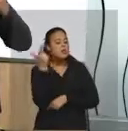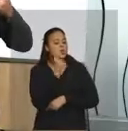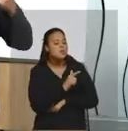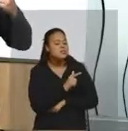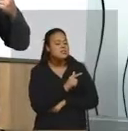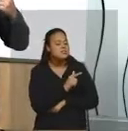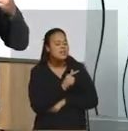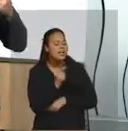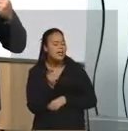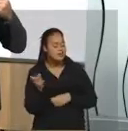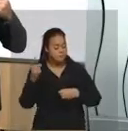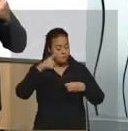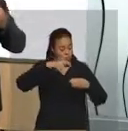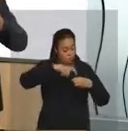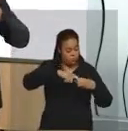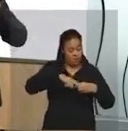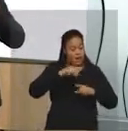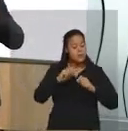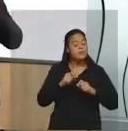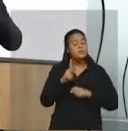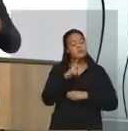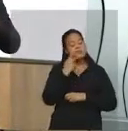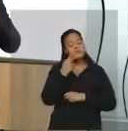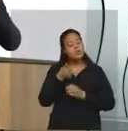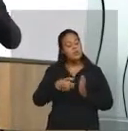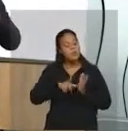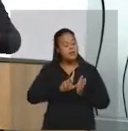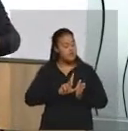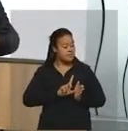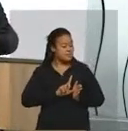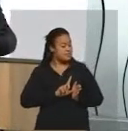recuperar aquilo que você disse anteriormente, sem